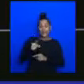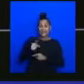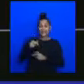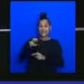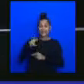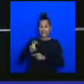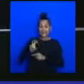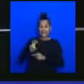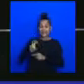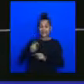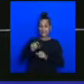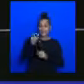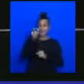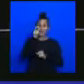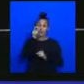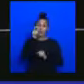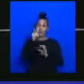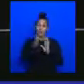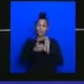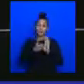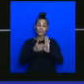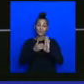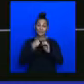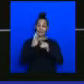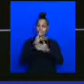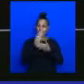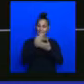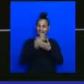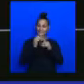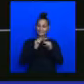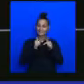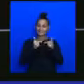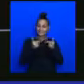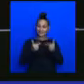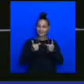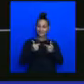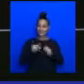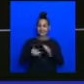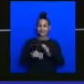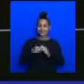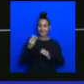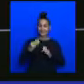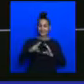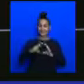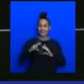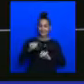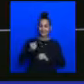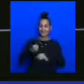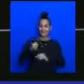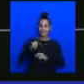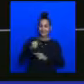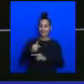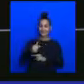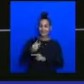75. Vai conferindo a sua aposta e acreditando na sorte. Terceiro número,